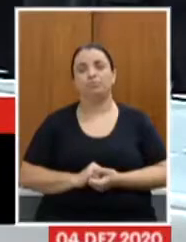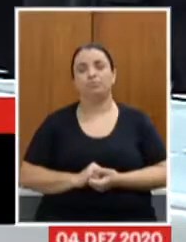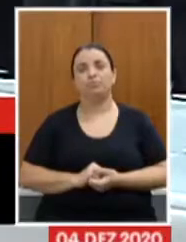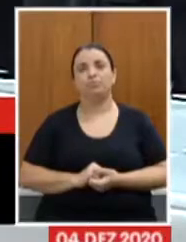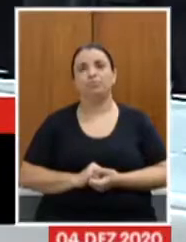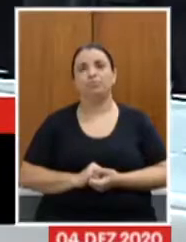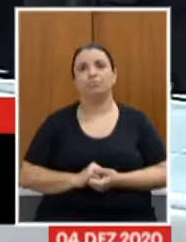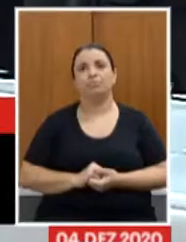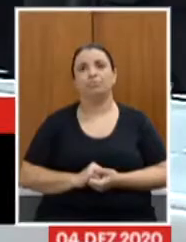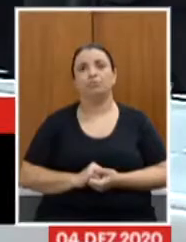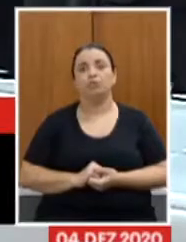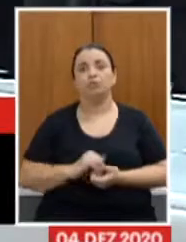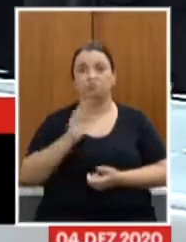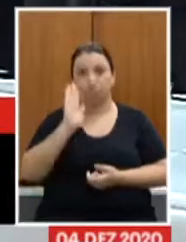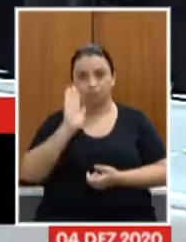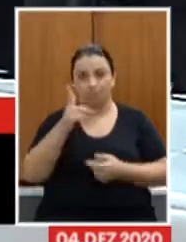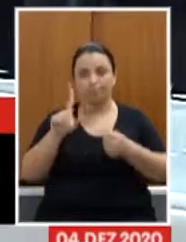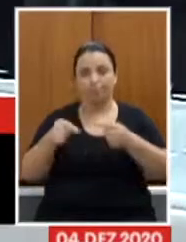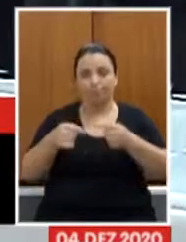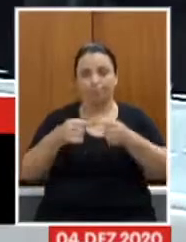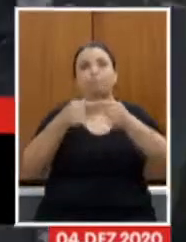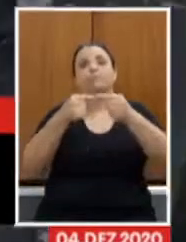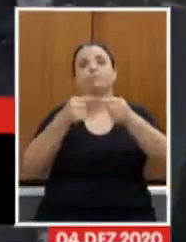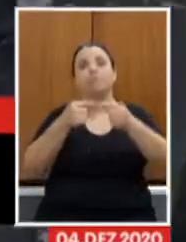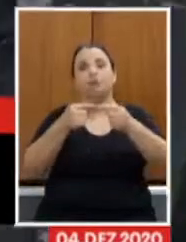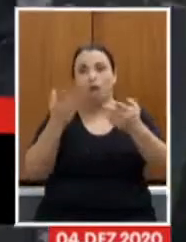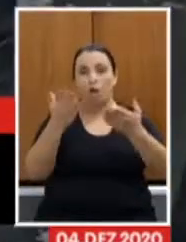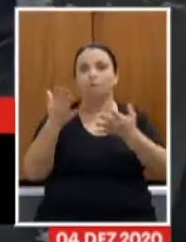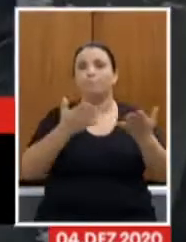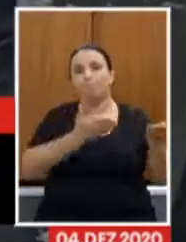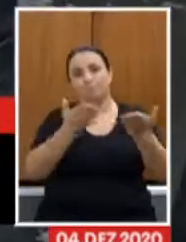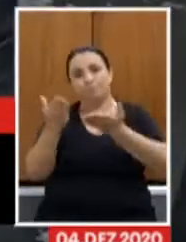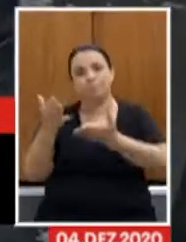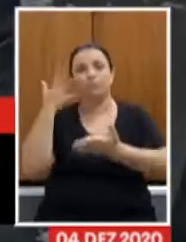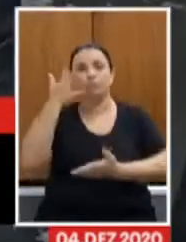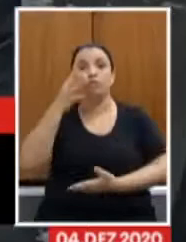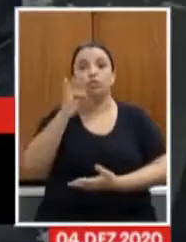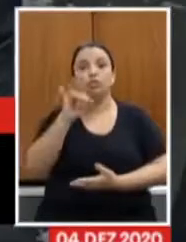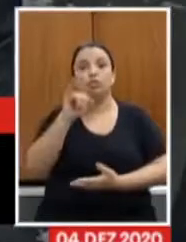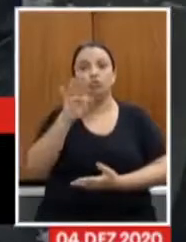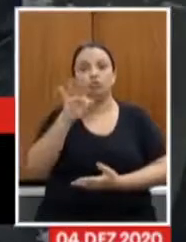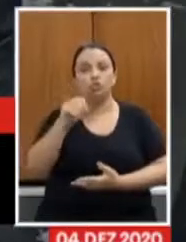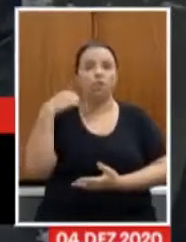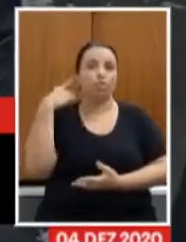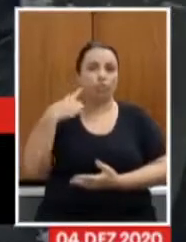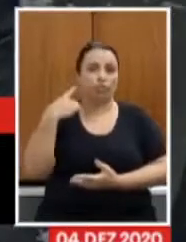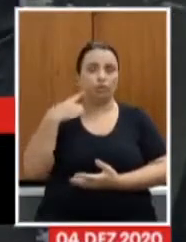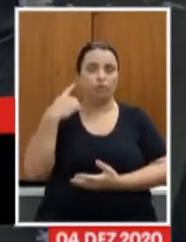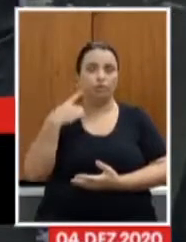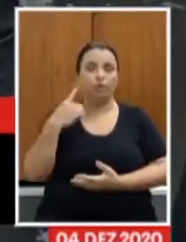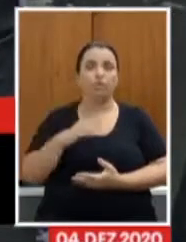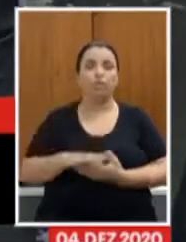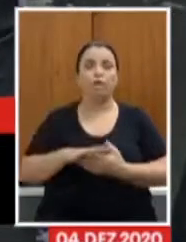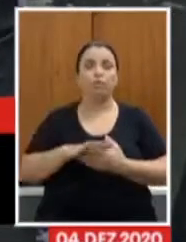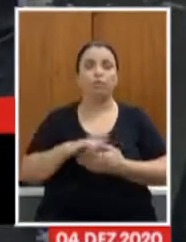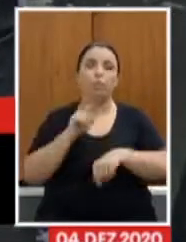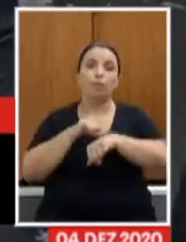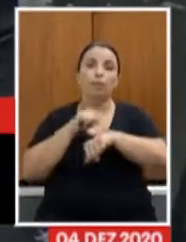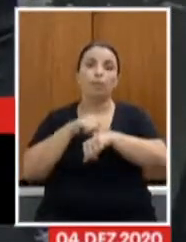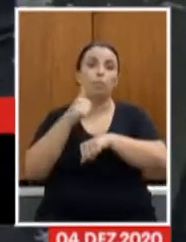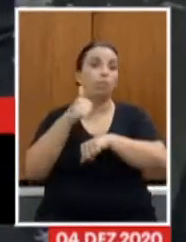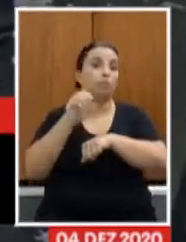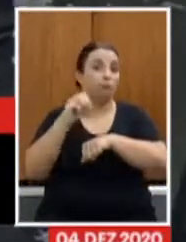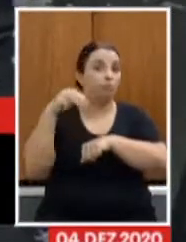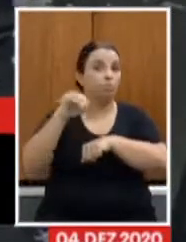Parece estar restabelecida a conexão do deputado Tito Torres. Com a palavra, deputado Tito Torres, pelo prazo de